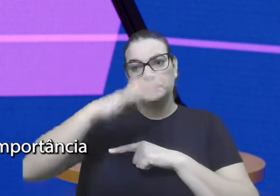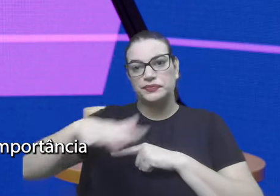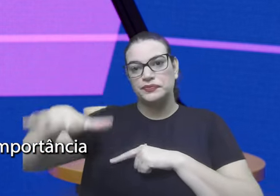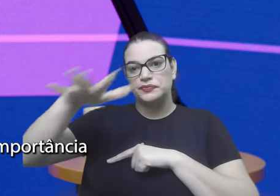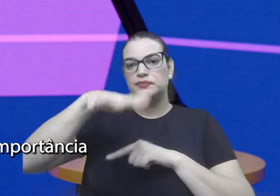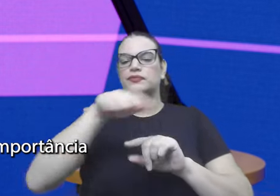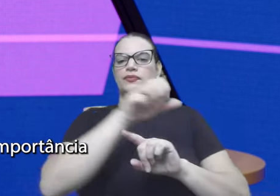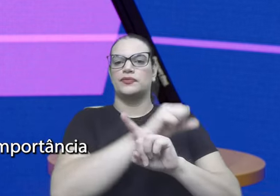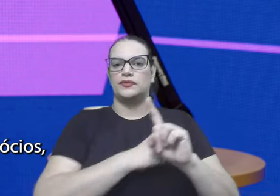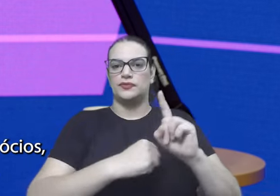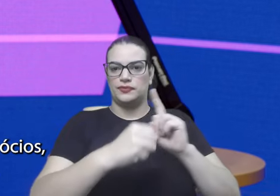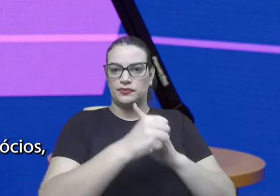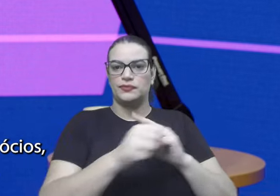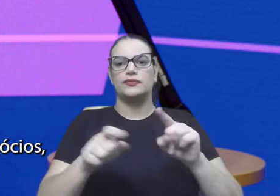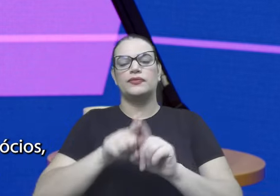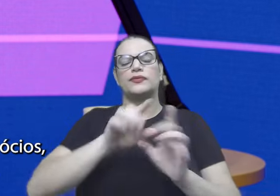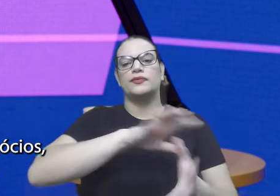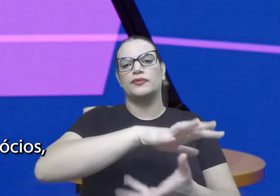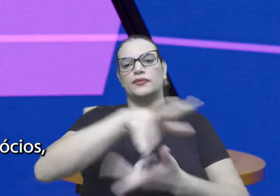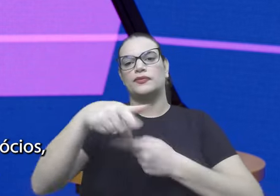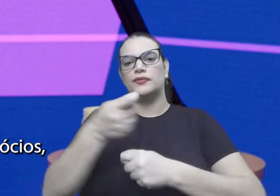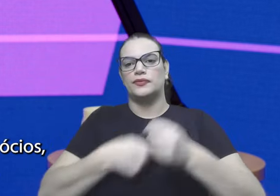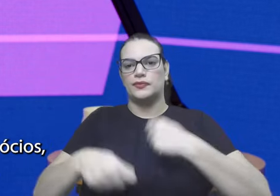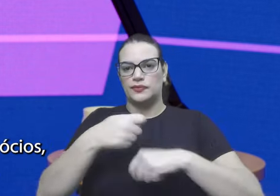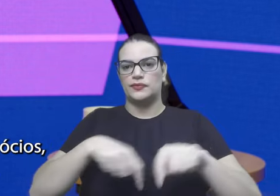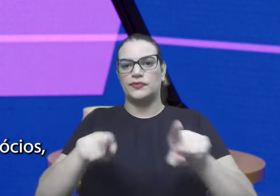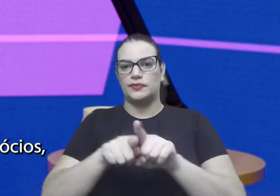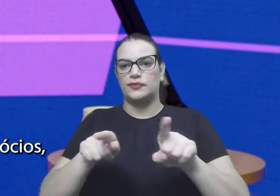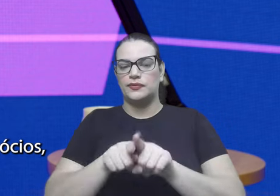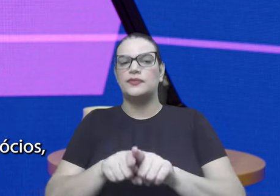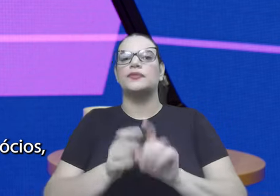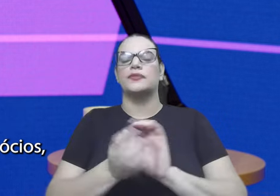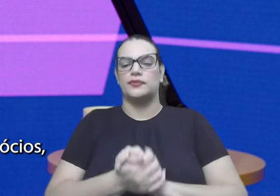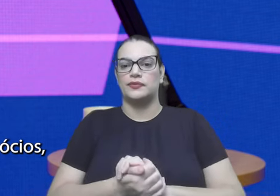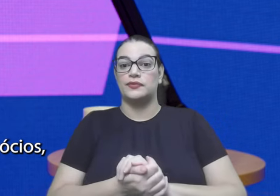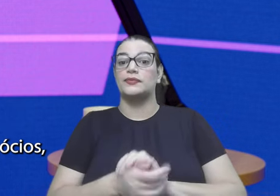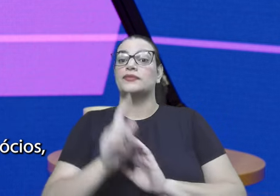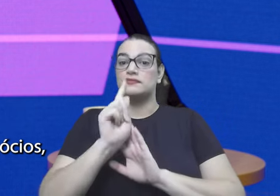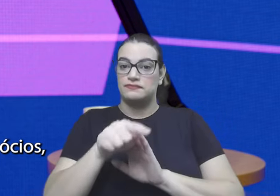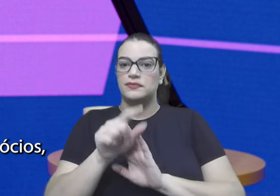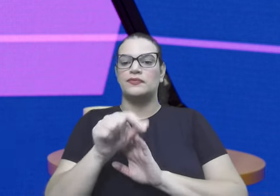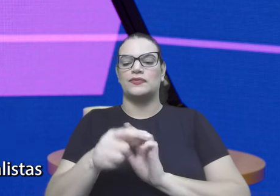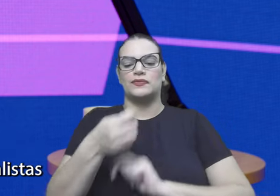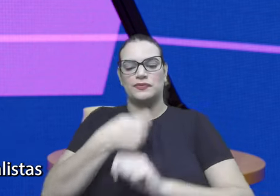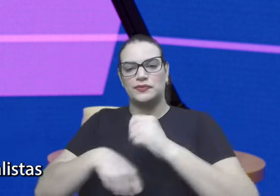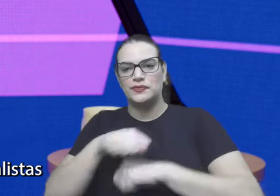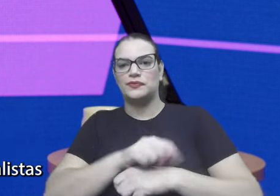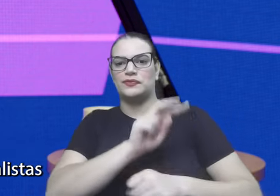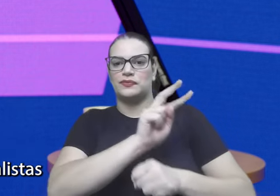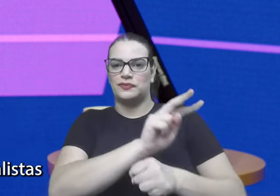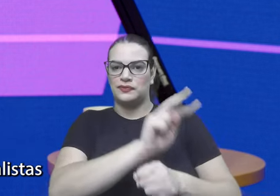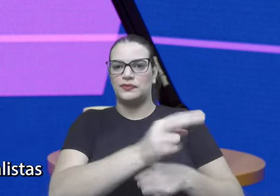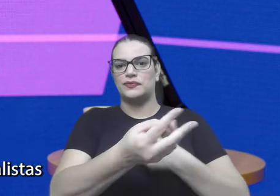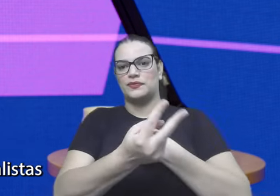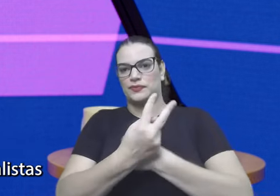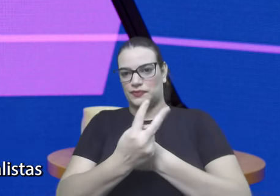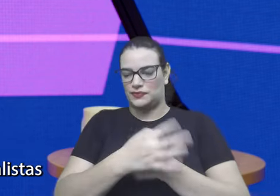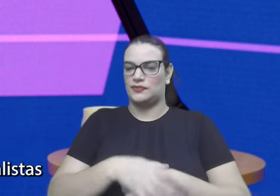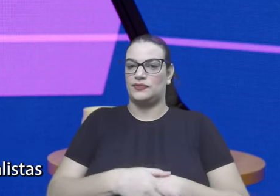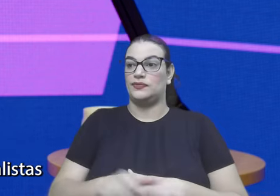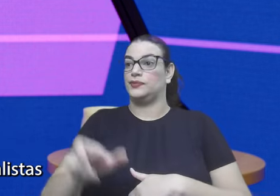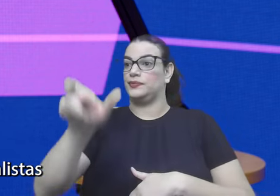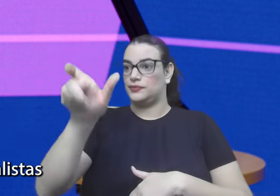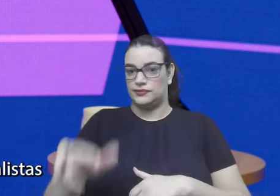né pra sociedade quanto pro mundo dos negócios a economia do Cuidado E para isso a gente tá com